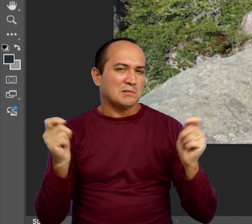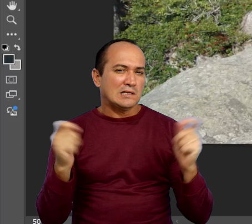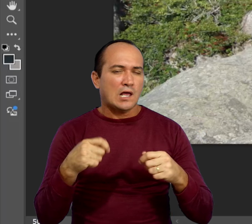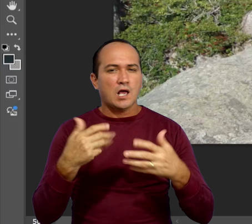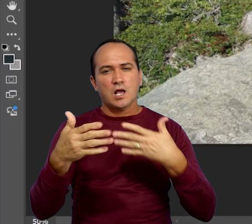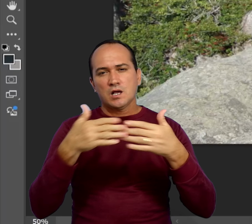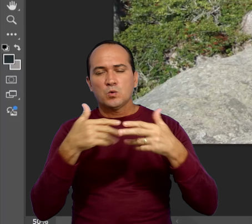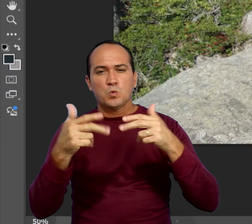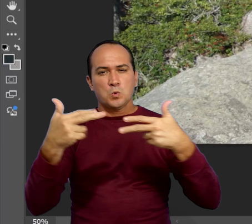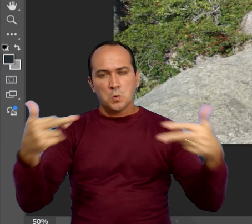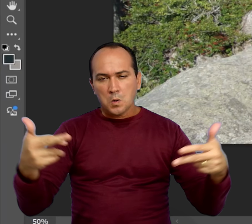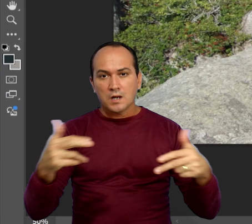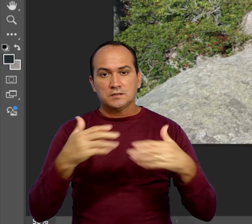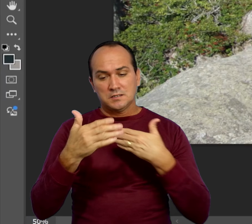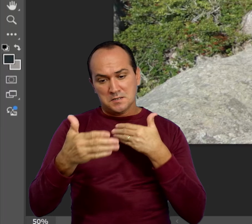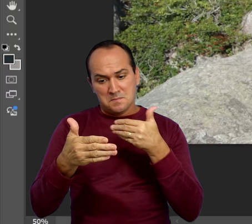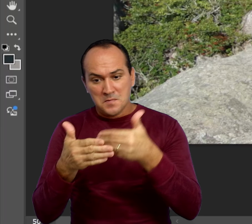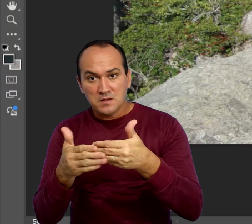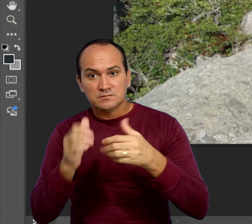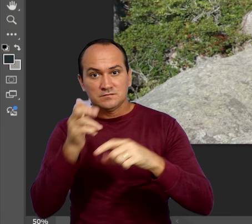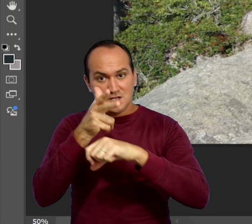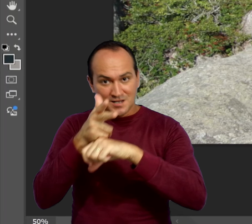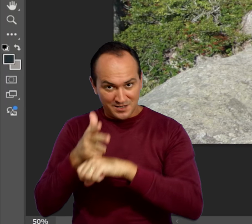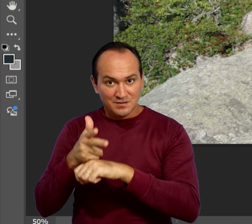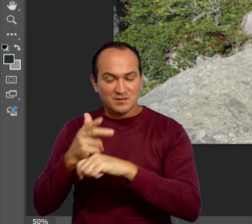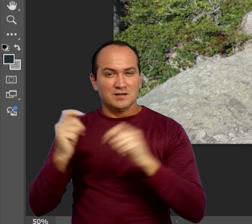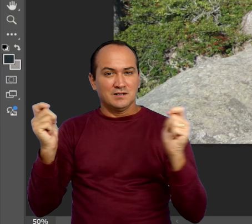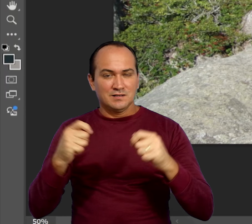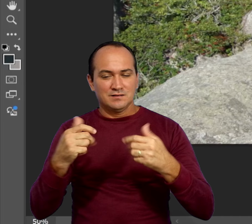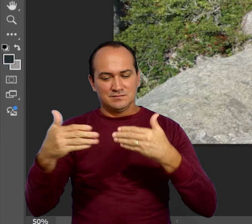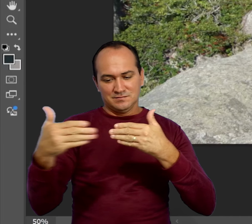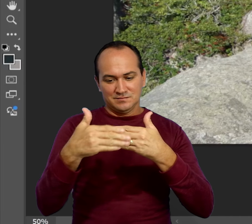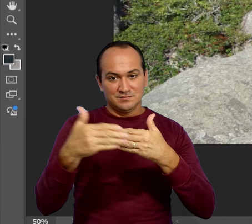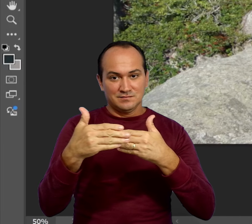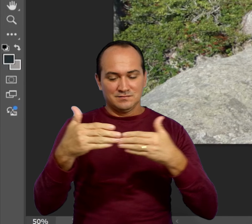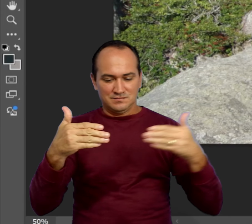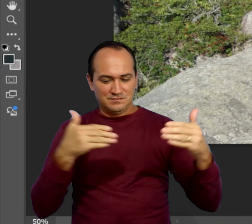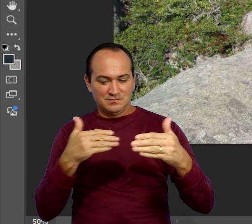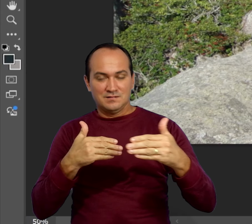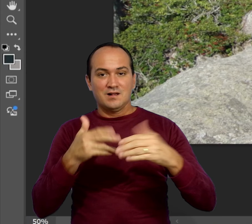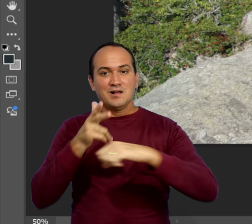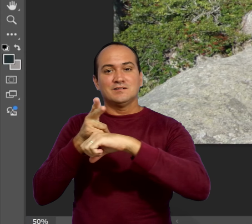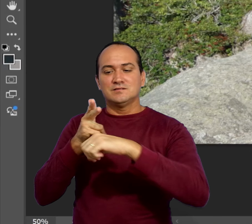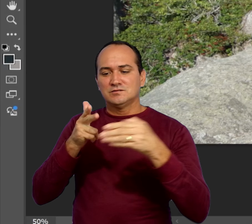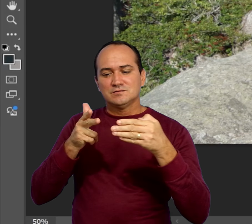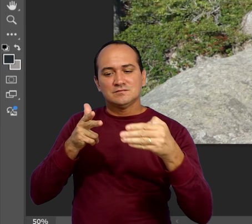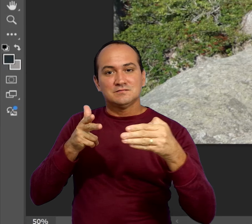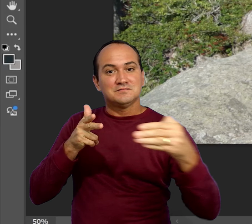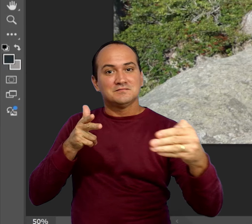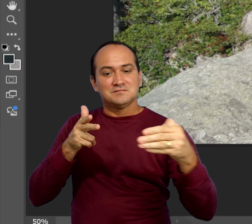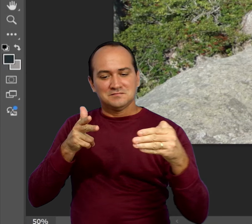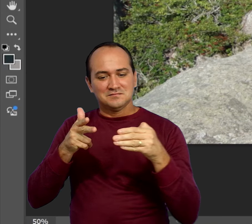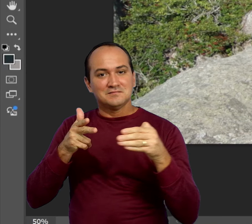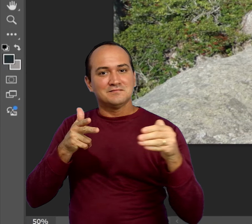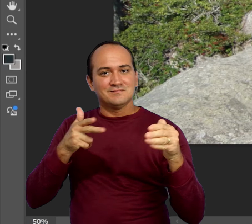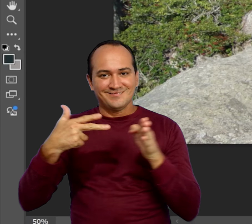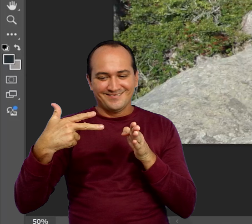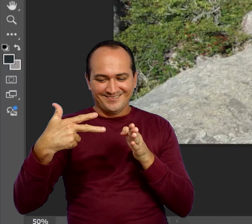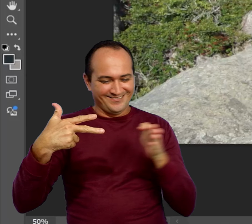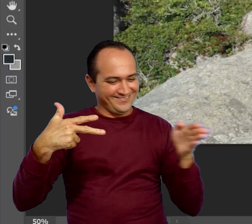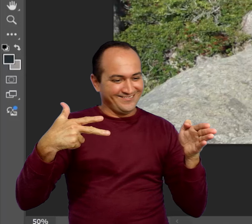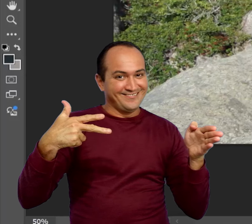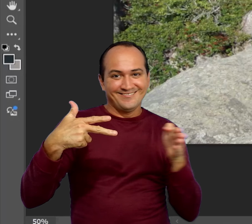gente percebe que tem alguns elementos que estão mais próximos da câmera, né, que a gente chama em primeiro plano, alguns elementos que estariam num